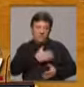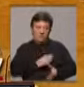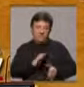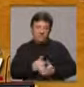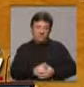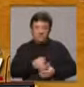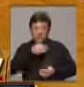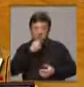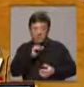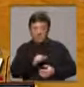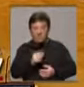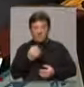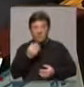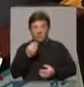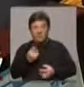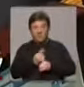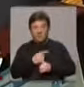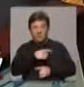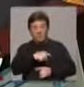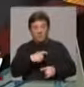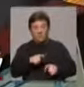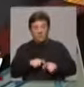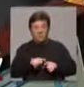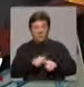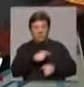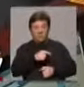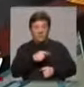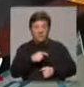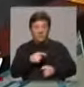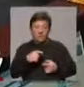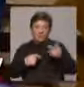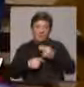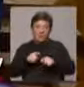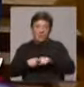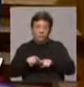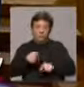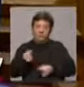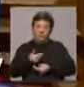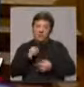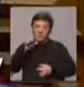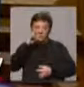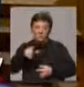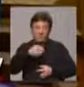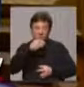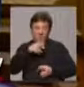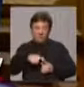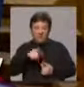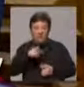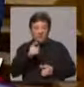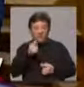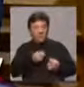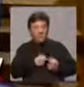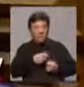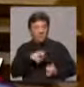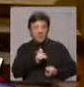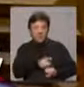O argumento serve para a restante oposição atacar a política económica do governo. O senhor ministro fala do contribuinte Manuel ou da contribuinte